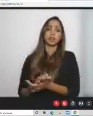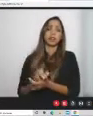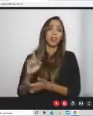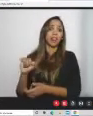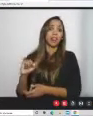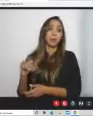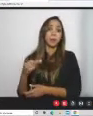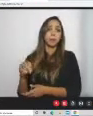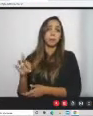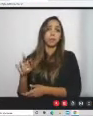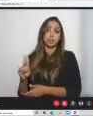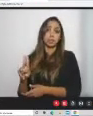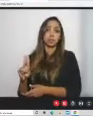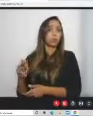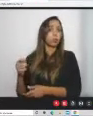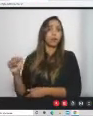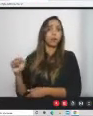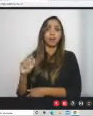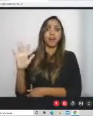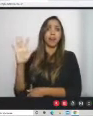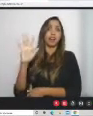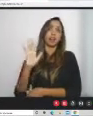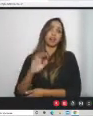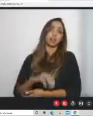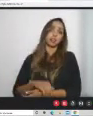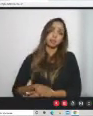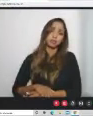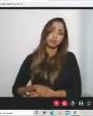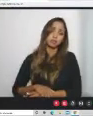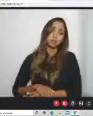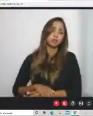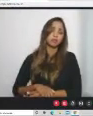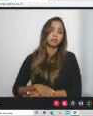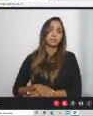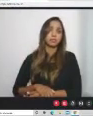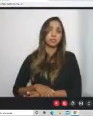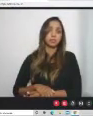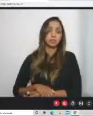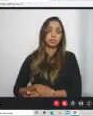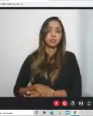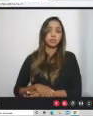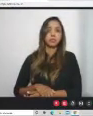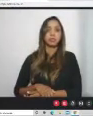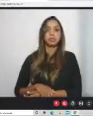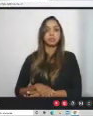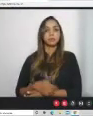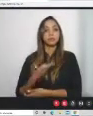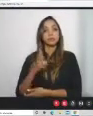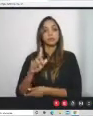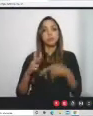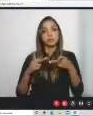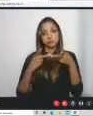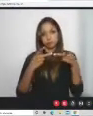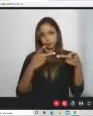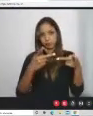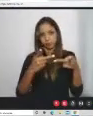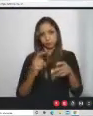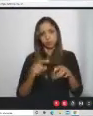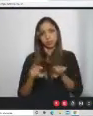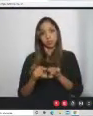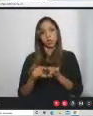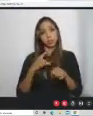mais caros de Parnamirim. É lá. Outra visita que nós fizemos, também através de denúncia,